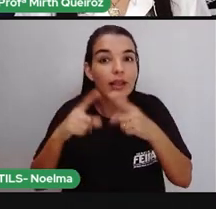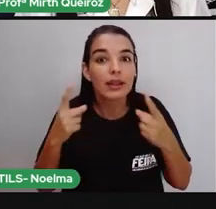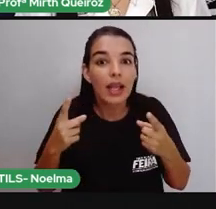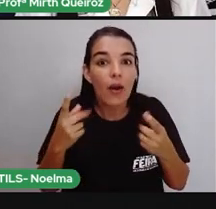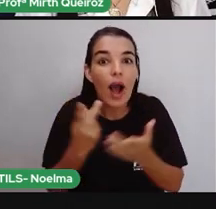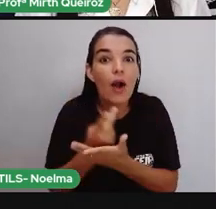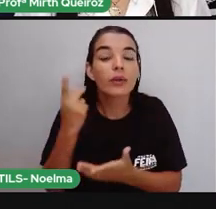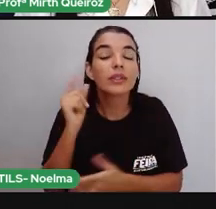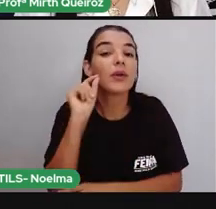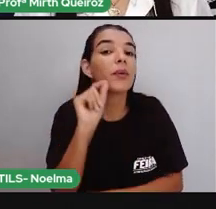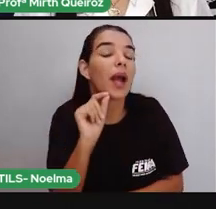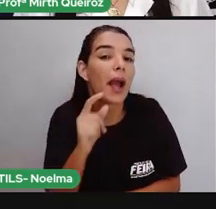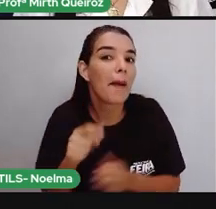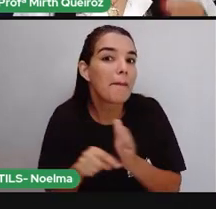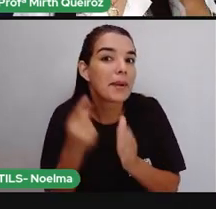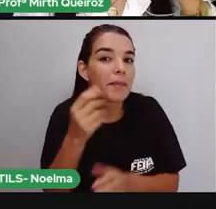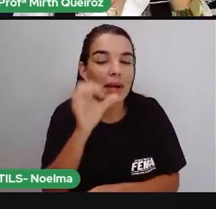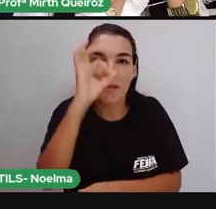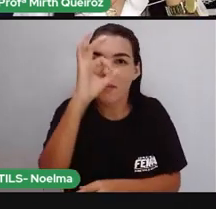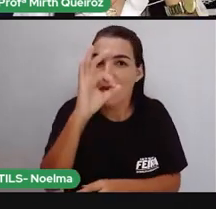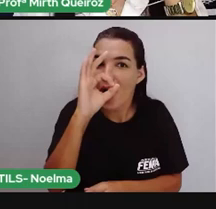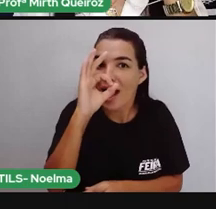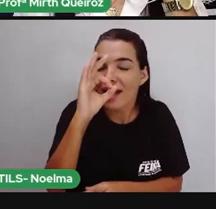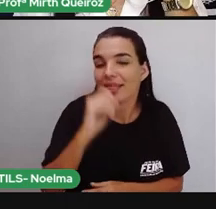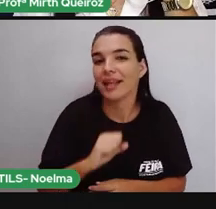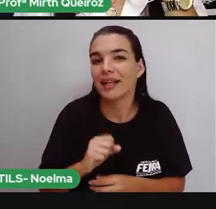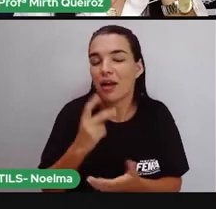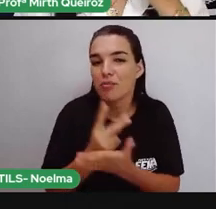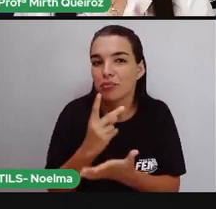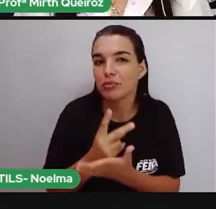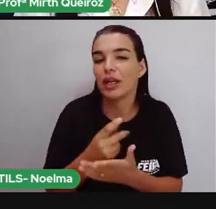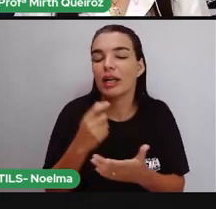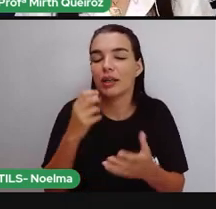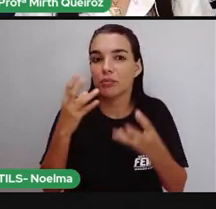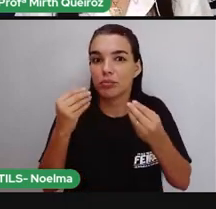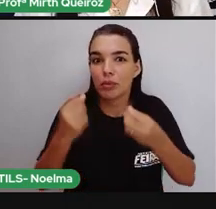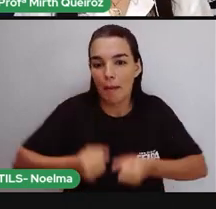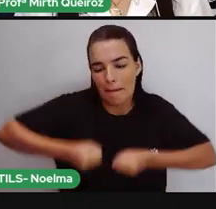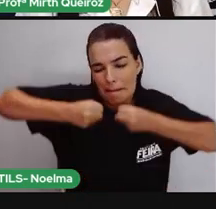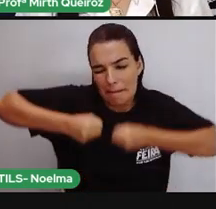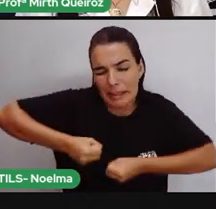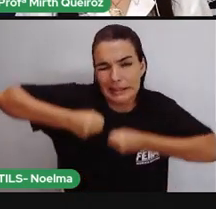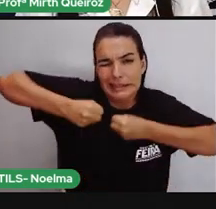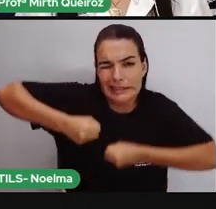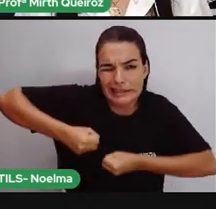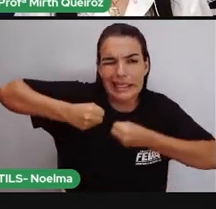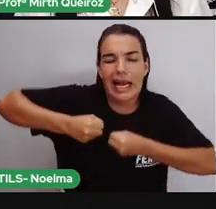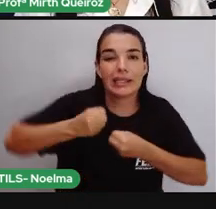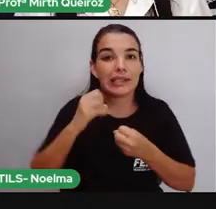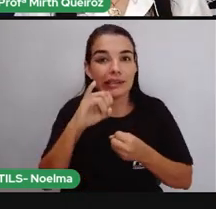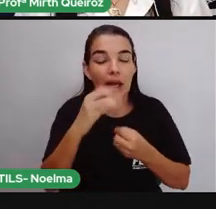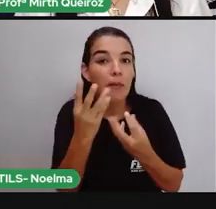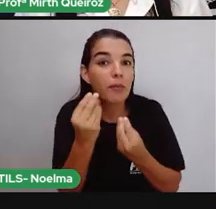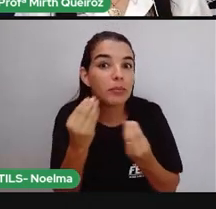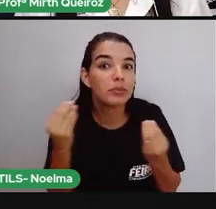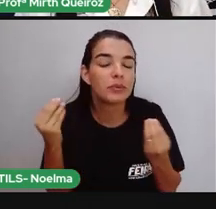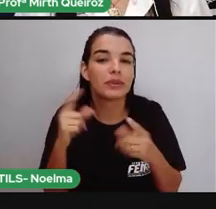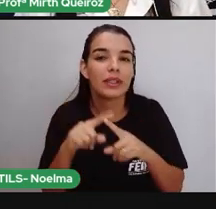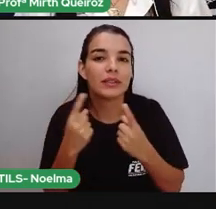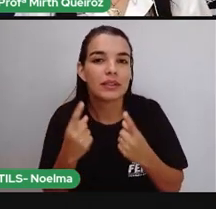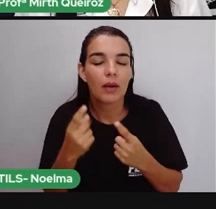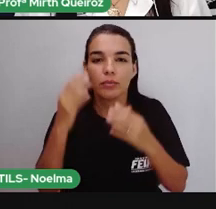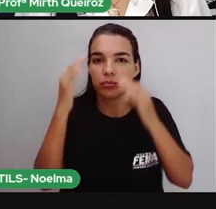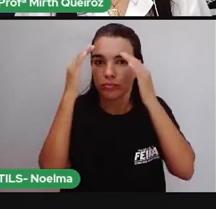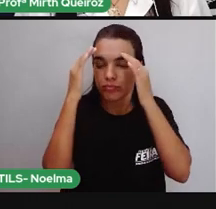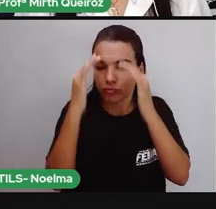primeiras moedas, que em grandes quantidades continuavam difíceis de transportar, obrigando seus